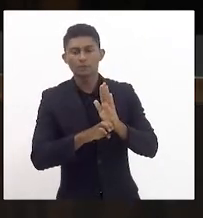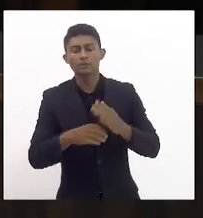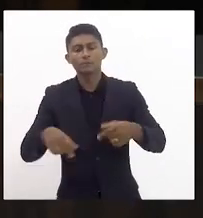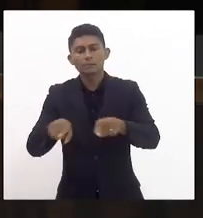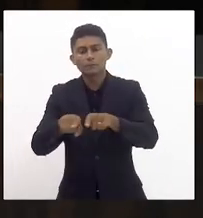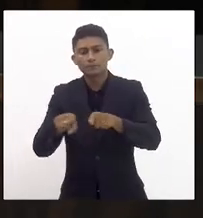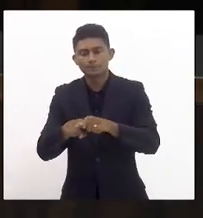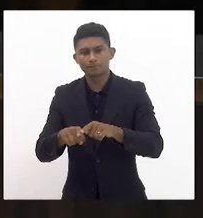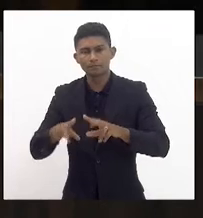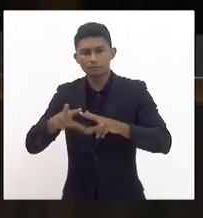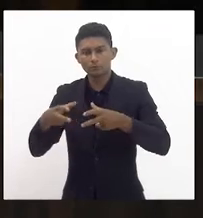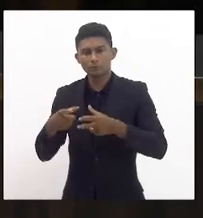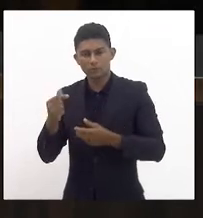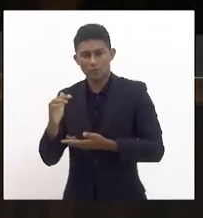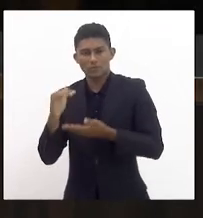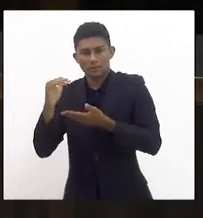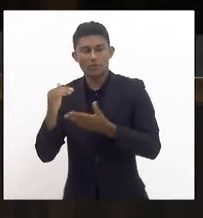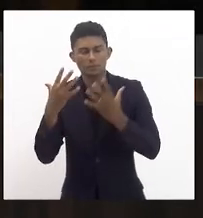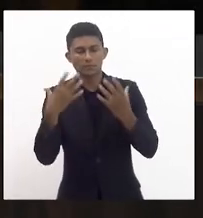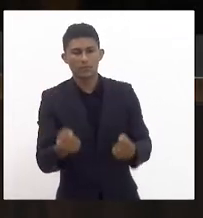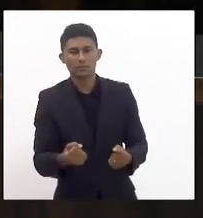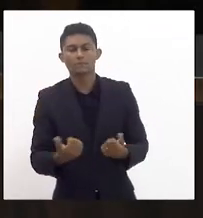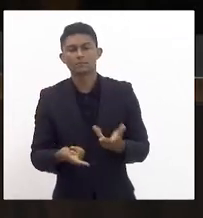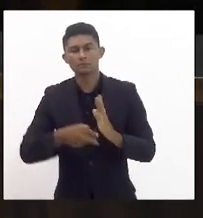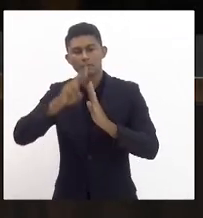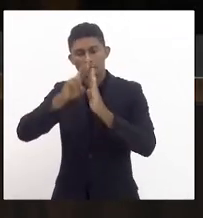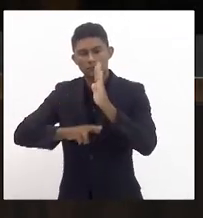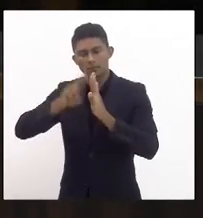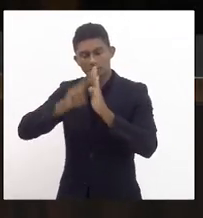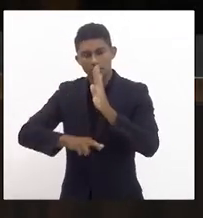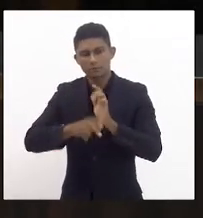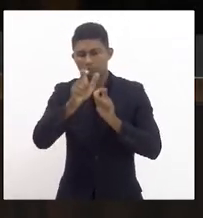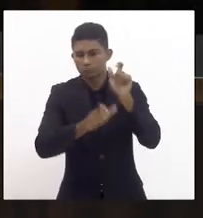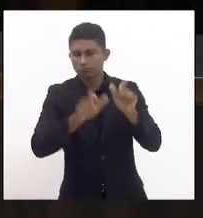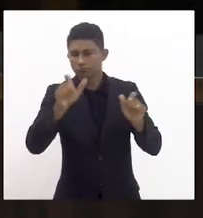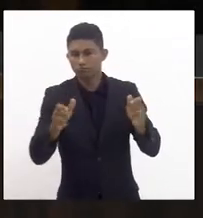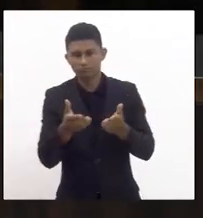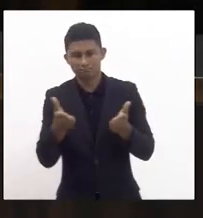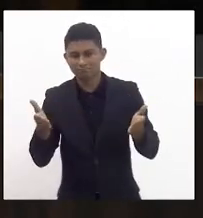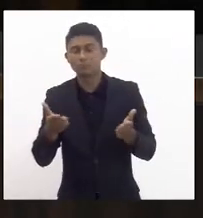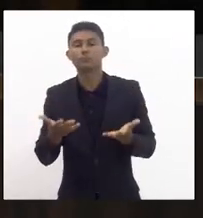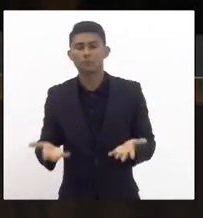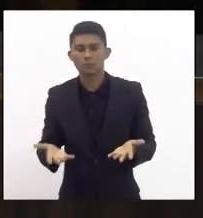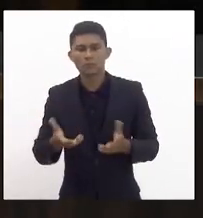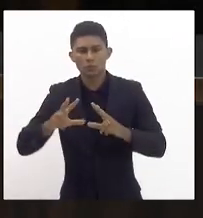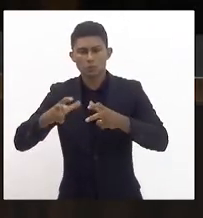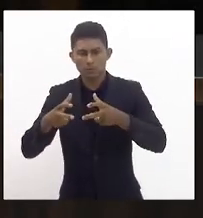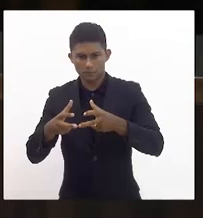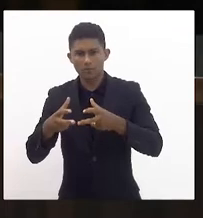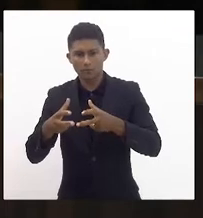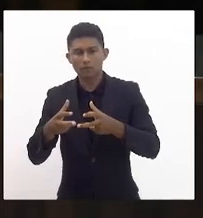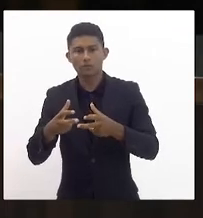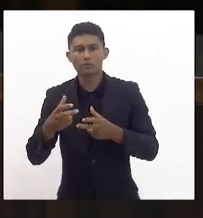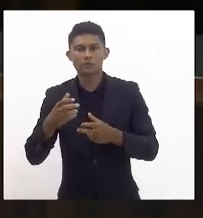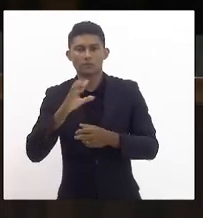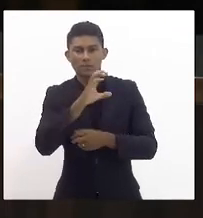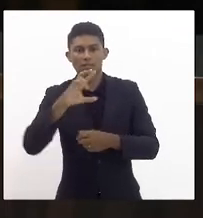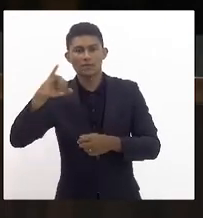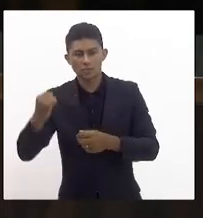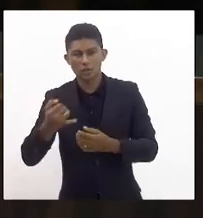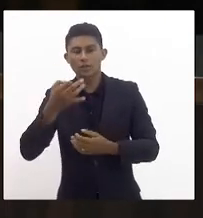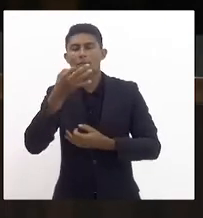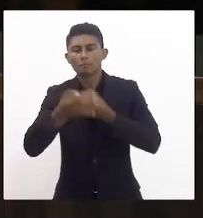orçamento, favorável. Relatores, deputado Márcio Pacheco, Carlos Mink e Márcio Pacheco. Dependendo de pareceres das Comissões de Constituição e